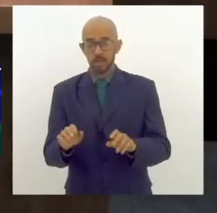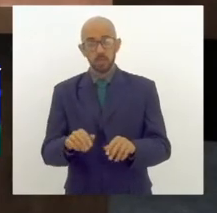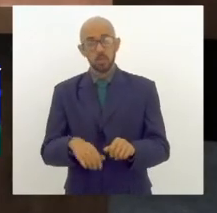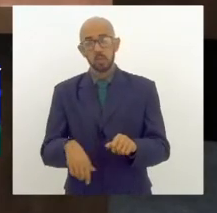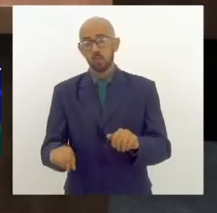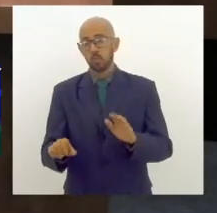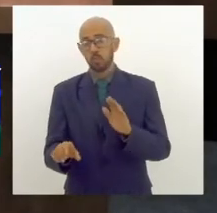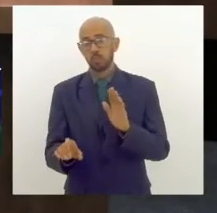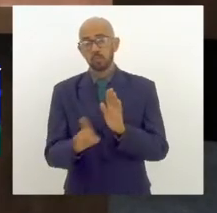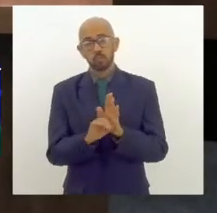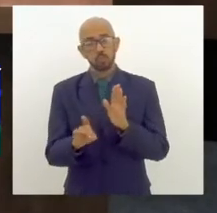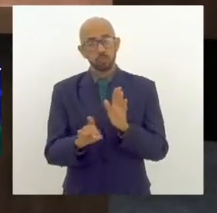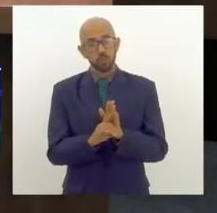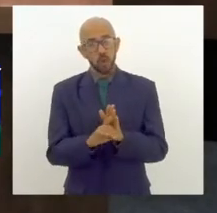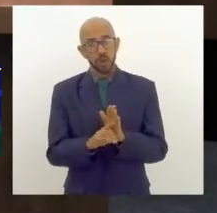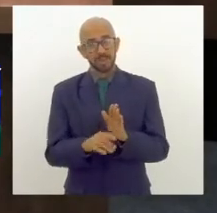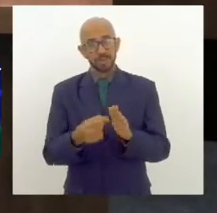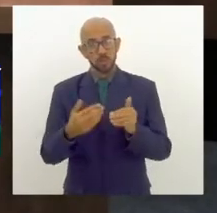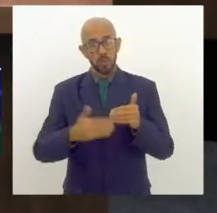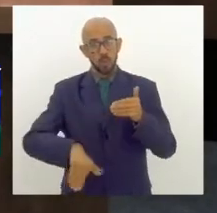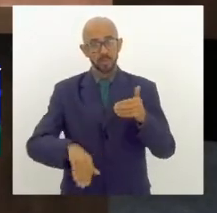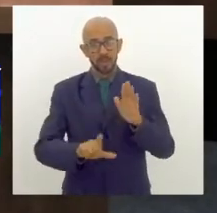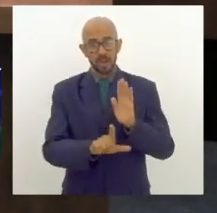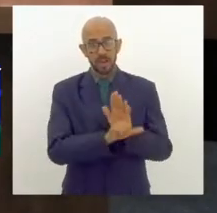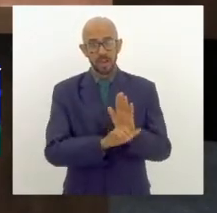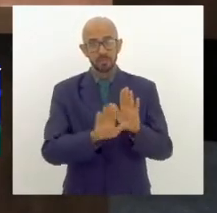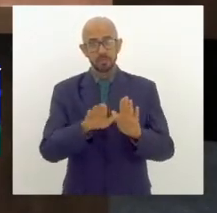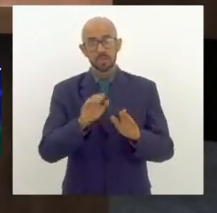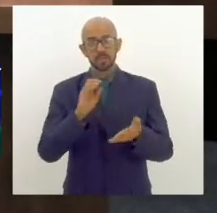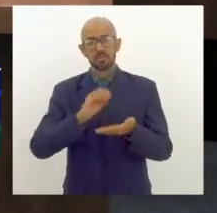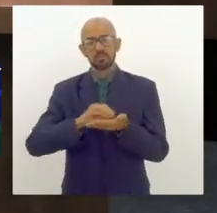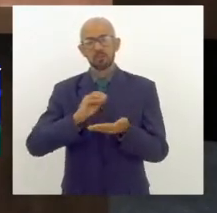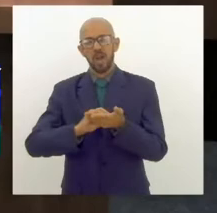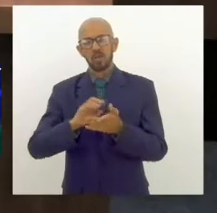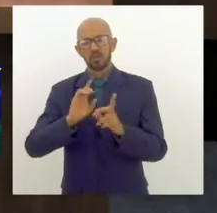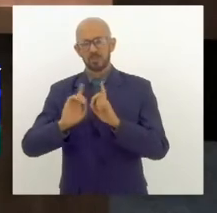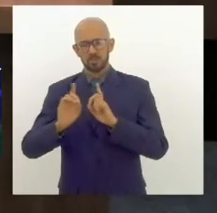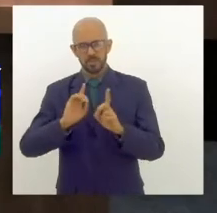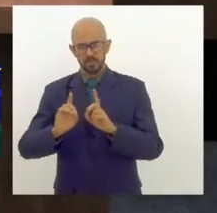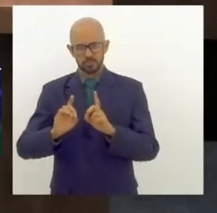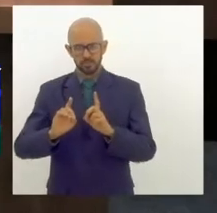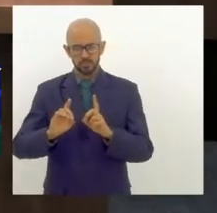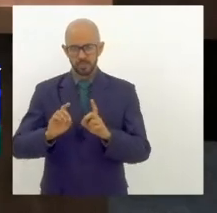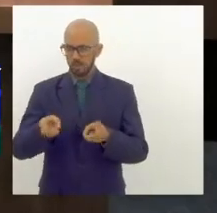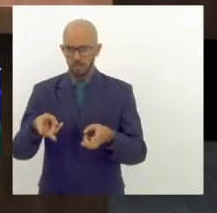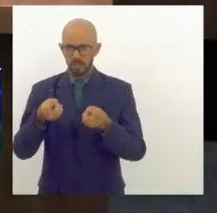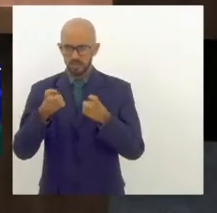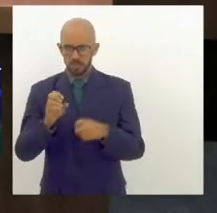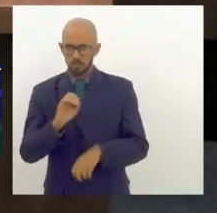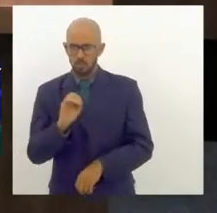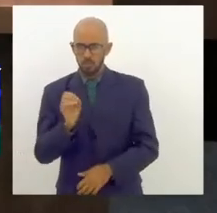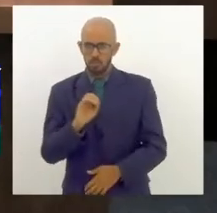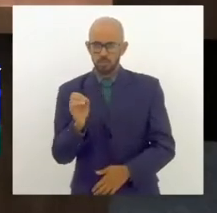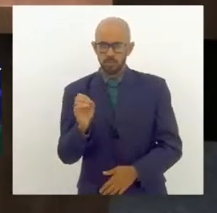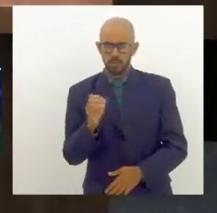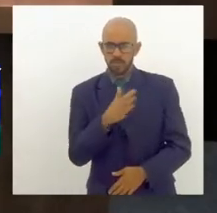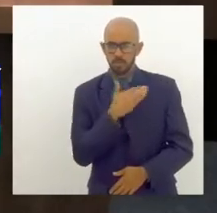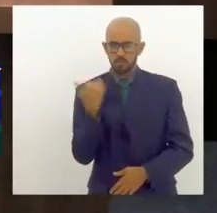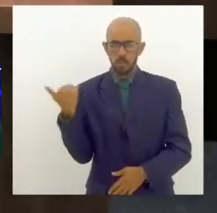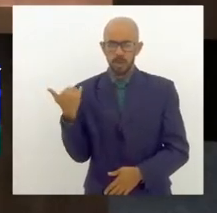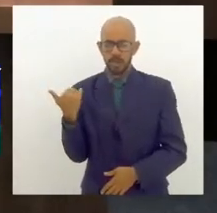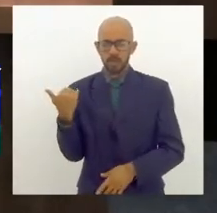ilícitas, mas que também não faz o debate central. Eu não vejo ninguém, senhora presidenta, morrendo de overdose. Eu